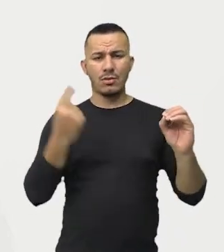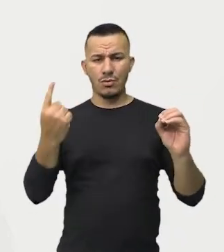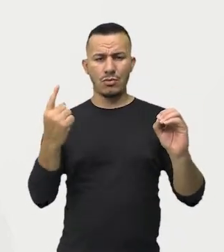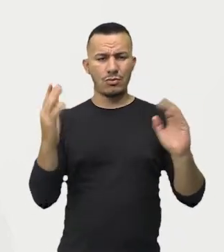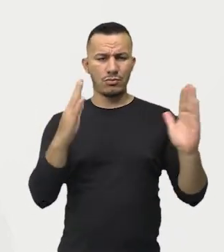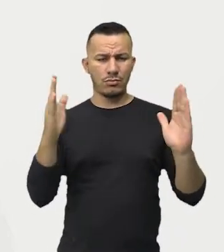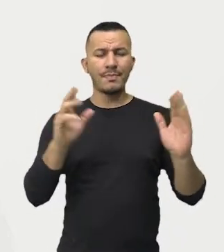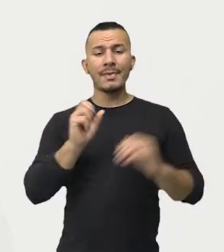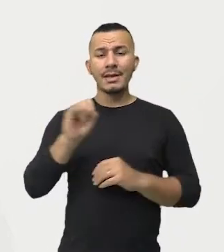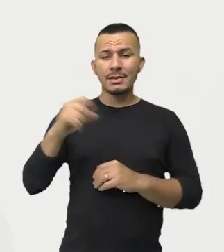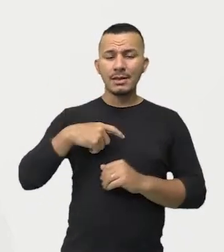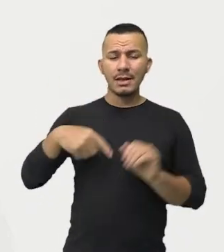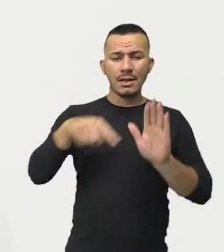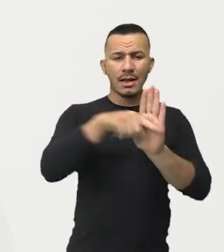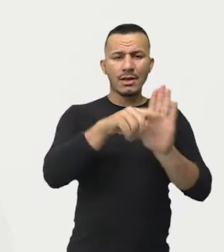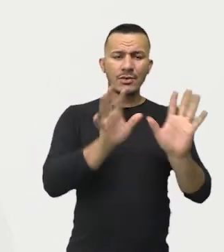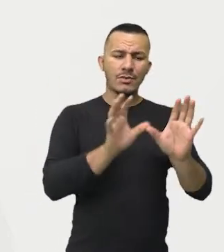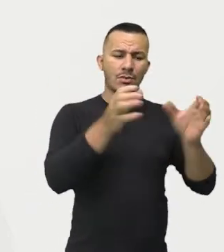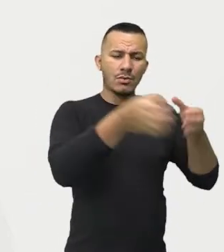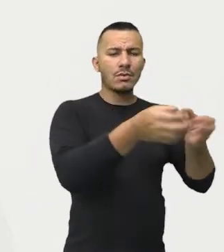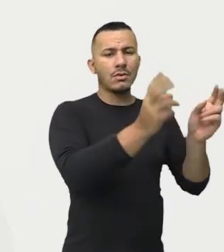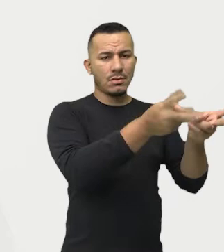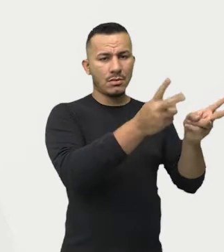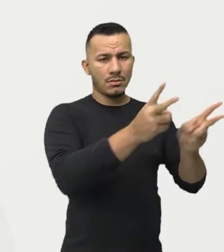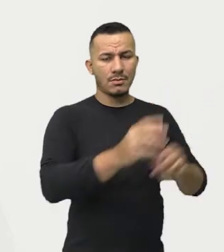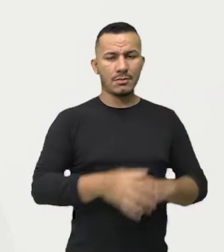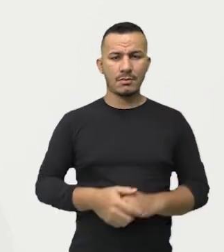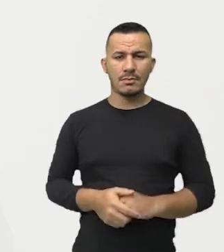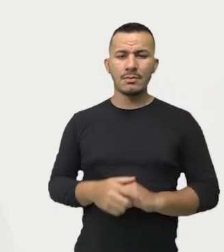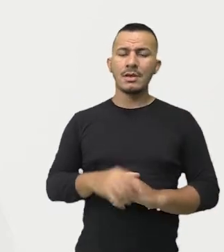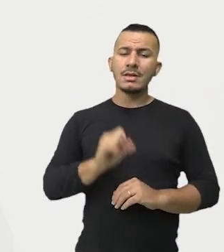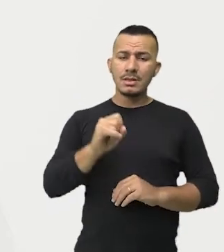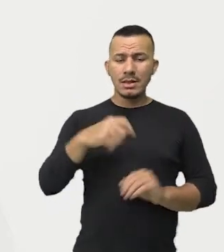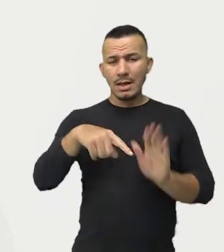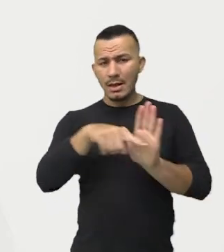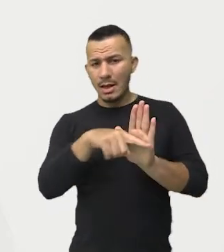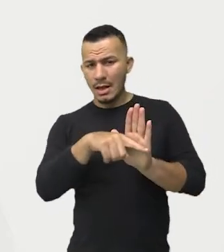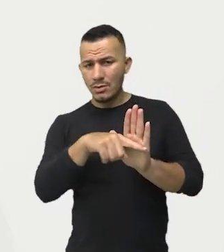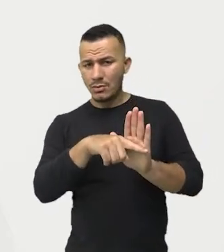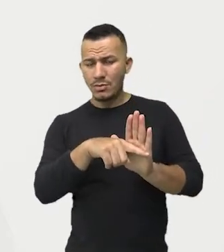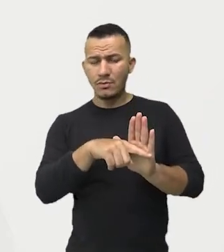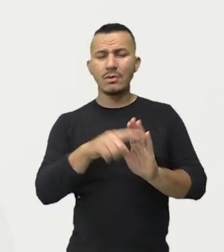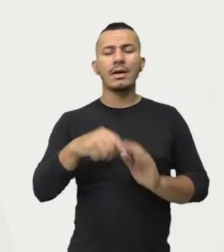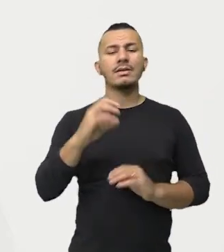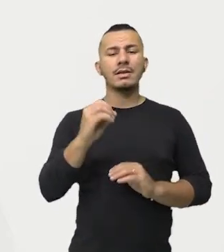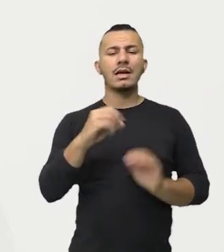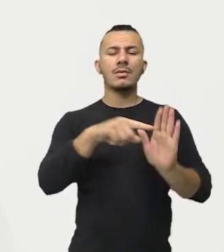1, e se for negativa, vai estar no intervalo entre 0 e menos 1, que é o nosso caso, tá